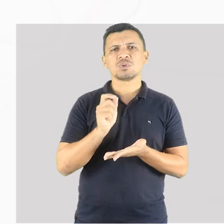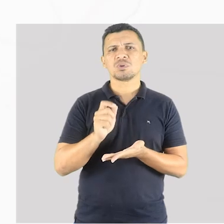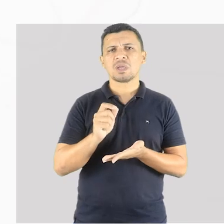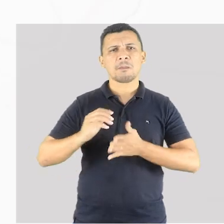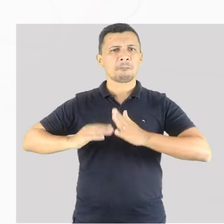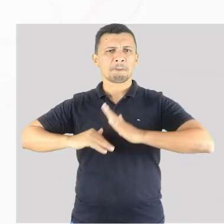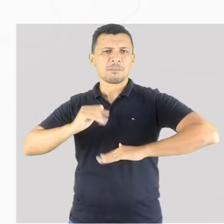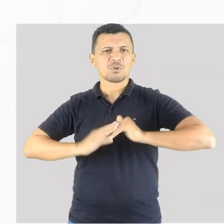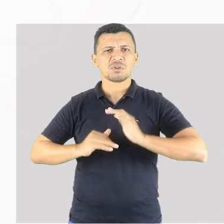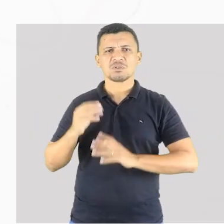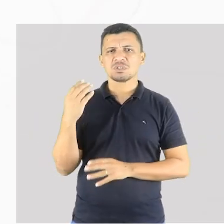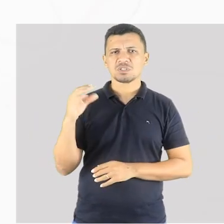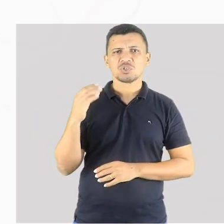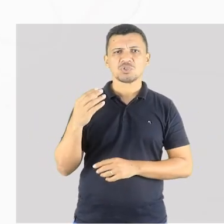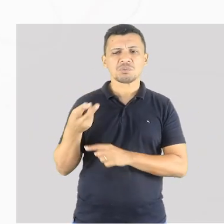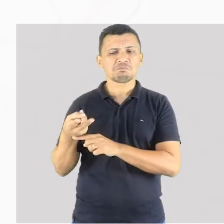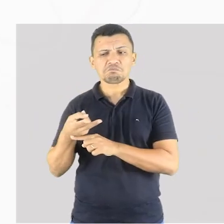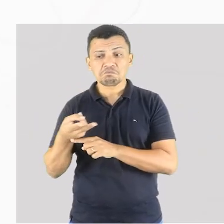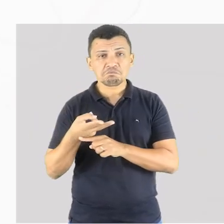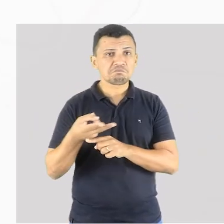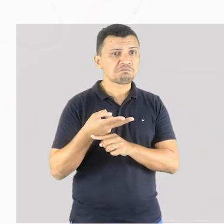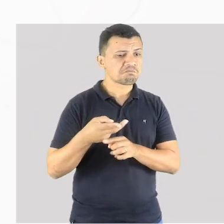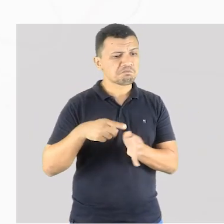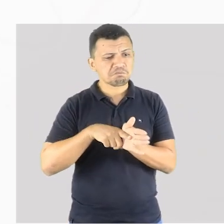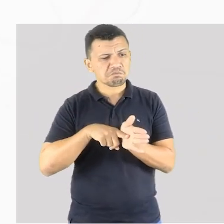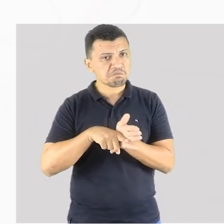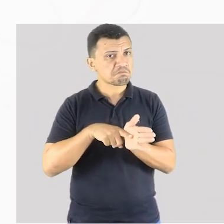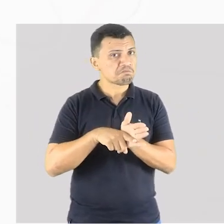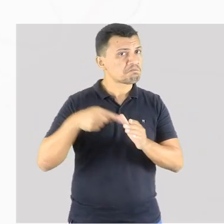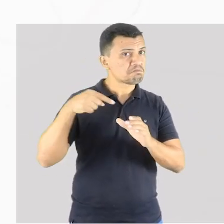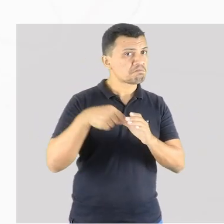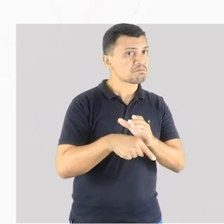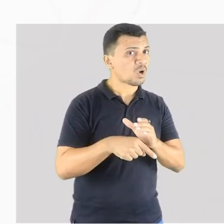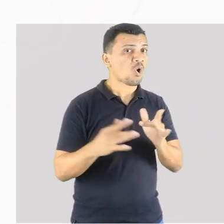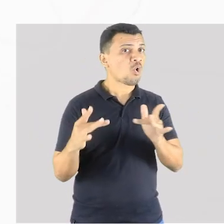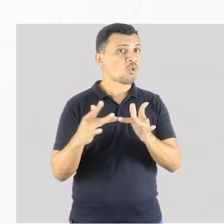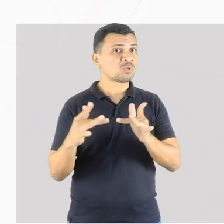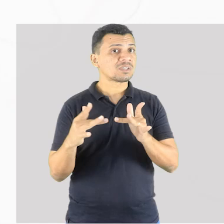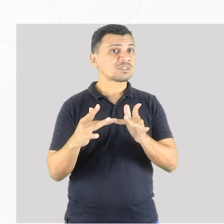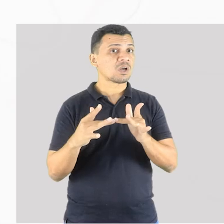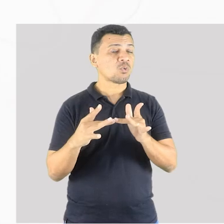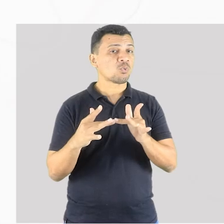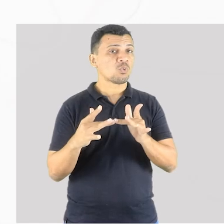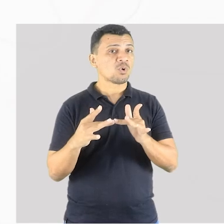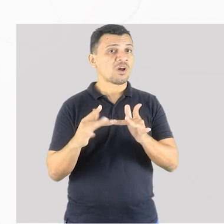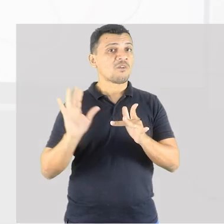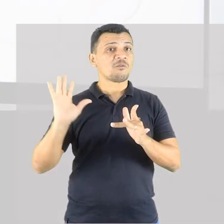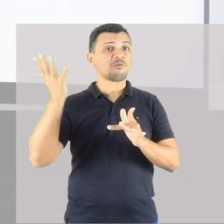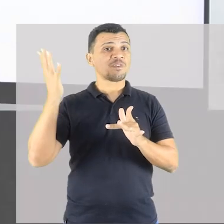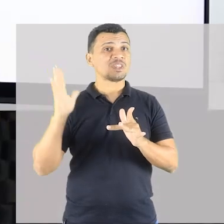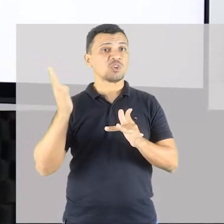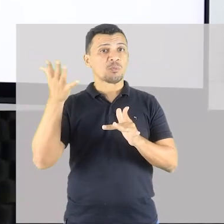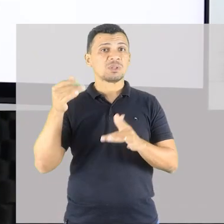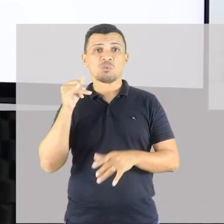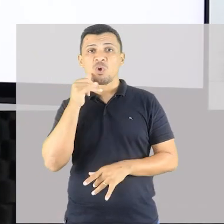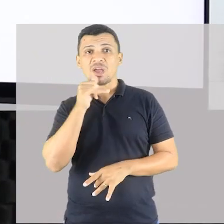cientistas começaram a investigar mais profundamente a conexão entre os fenômenos elétrico e